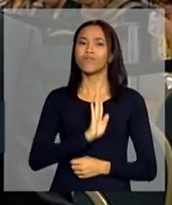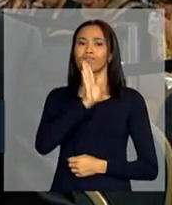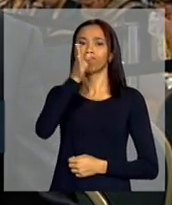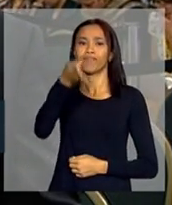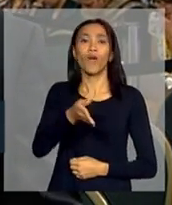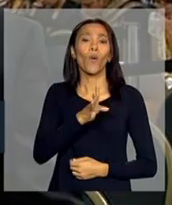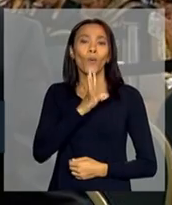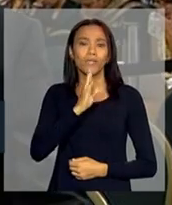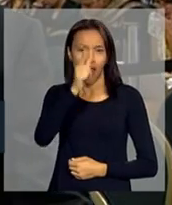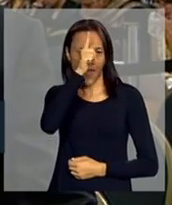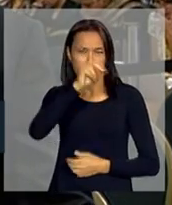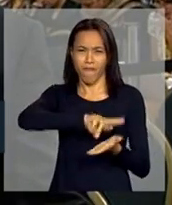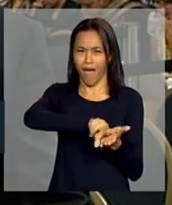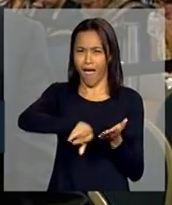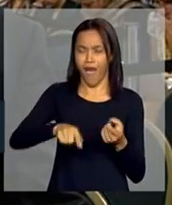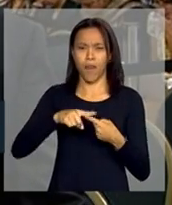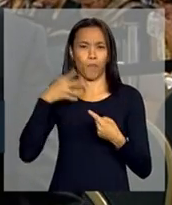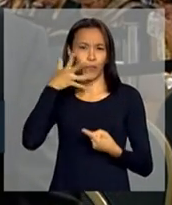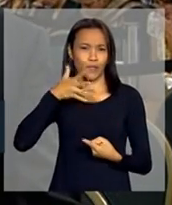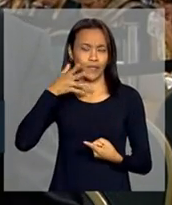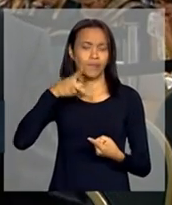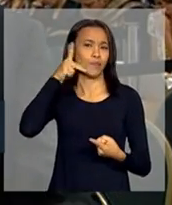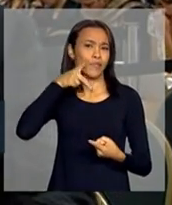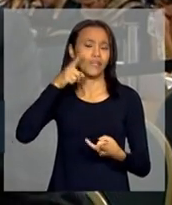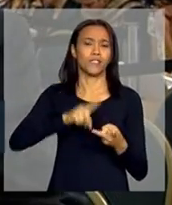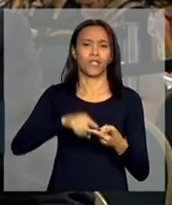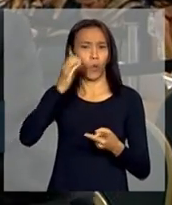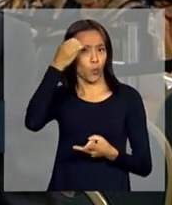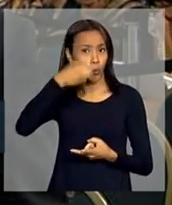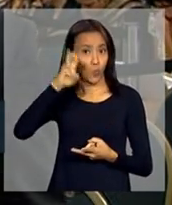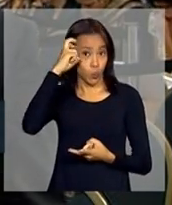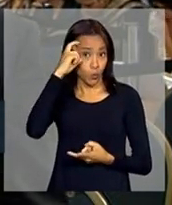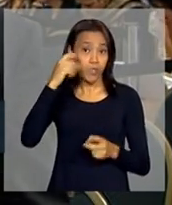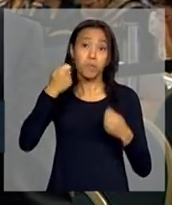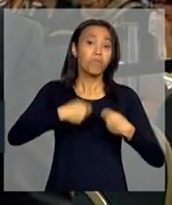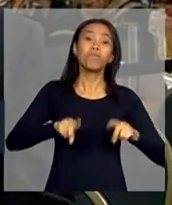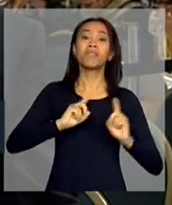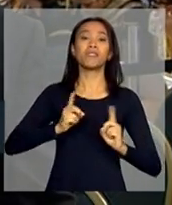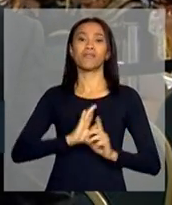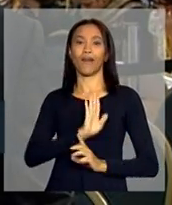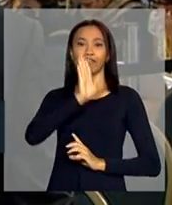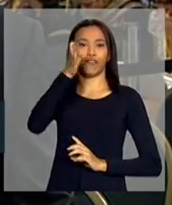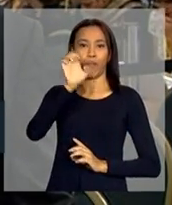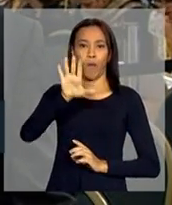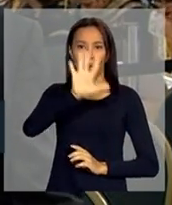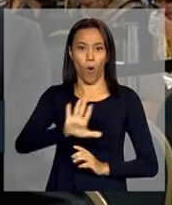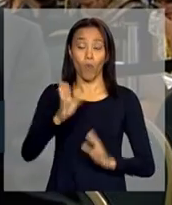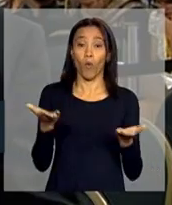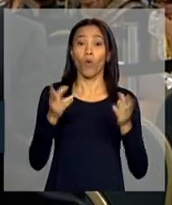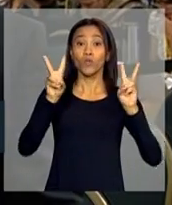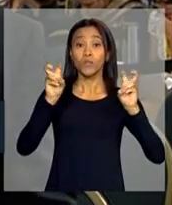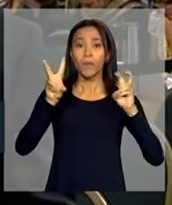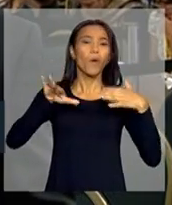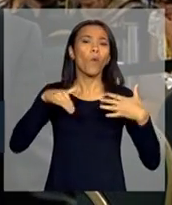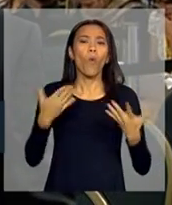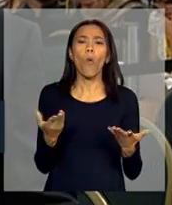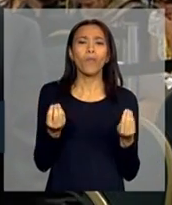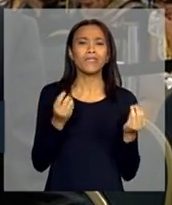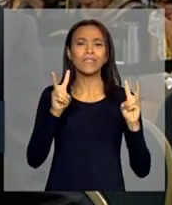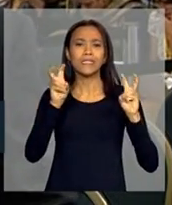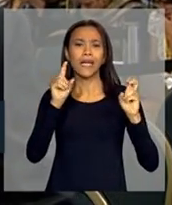diversos aspectos como político econômico cultural sem precisar viajar paraa Europa o lema desse ano é quando ideias se